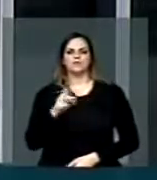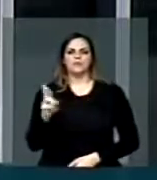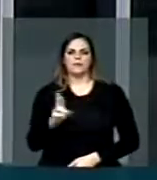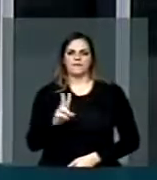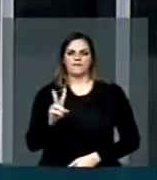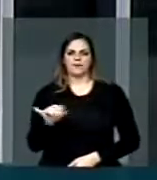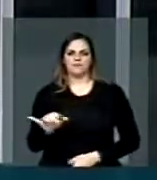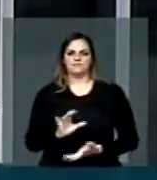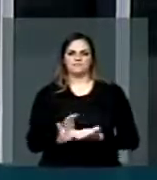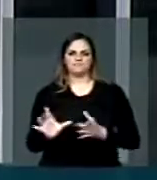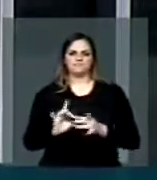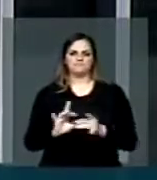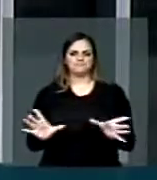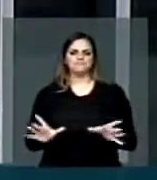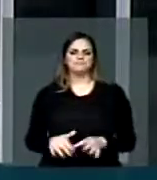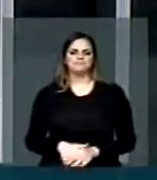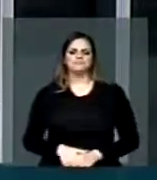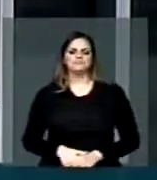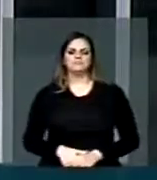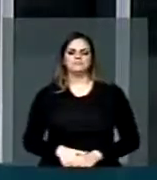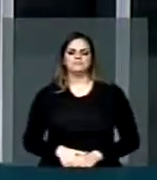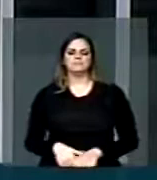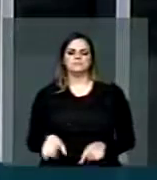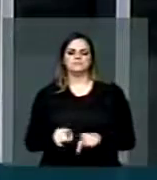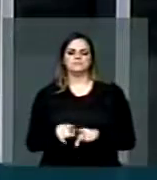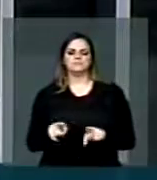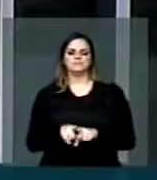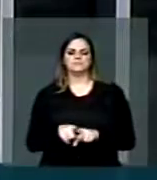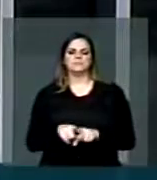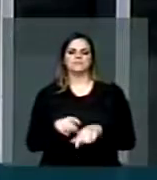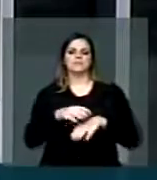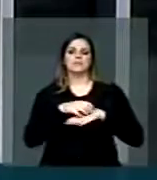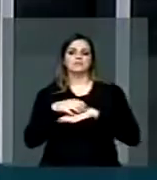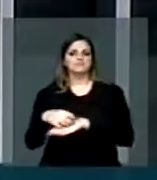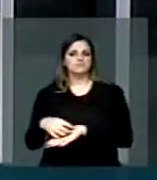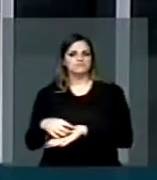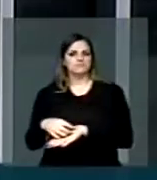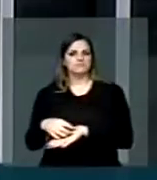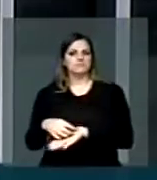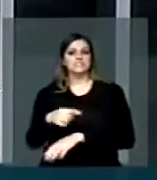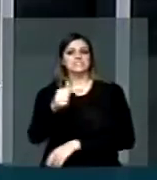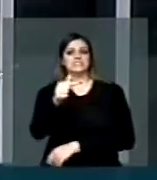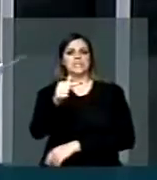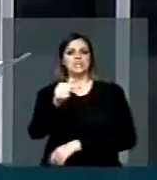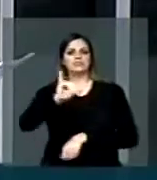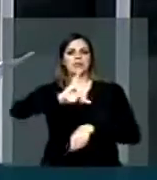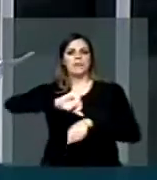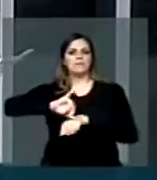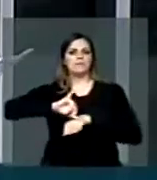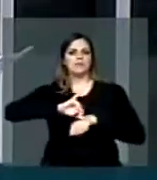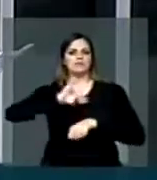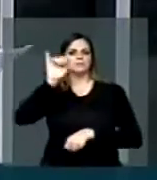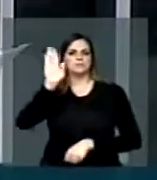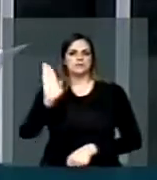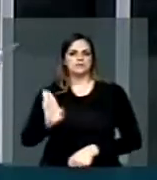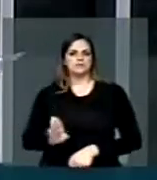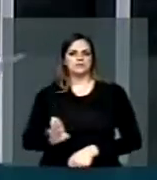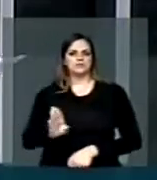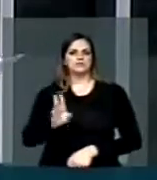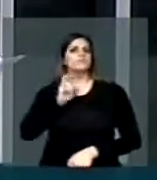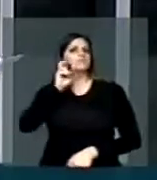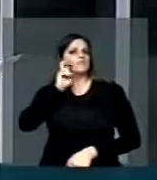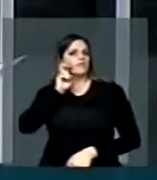reais em investimentos na área de mobilidade para 7 capitais, dentre elas